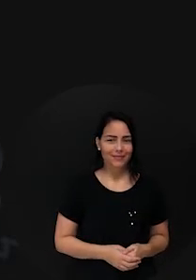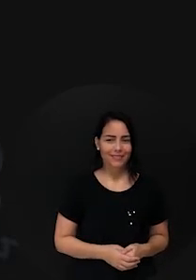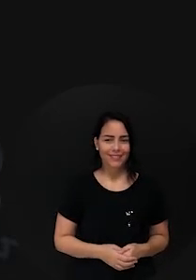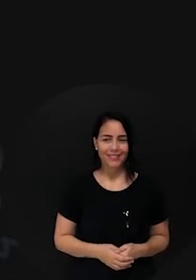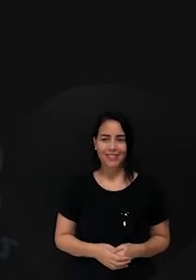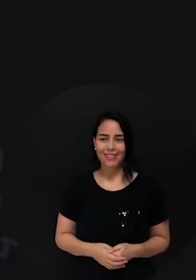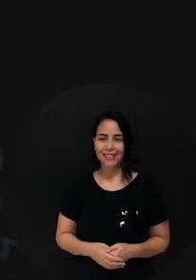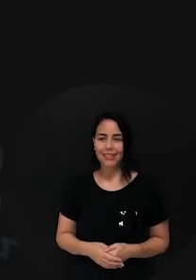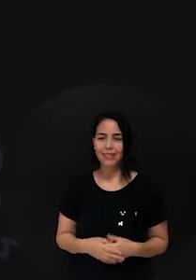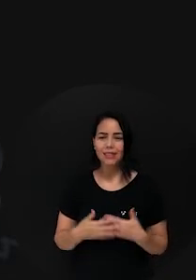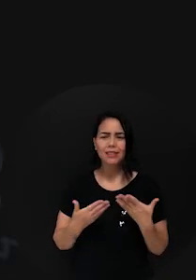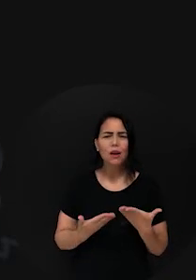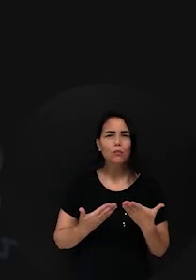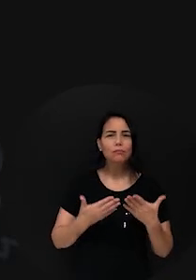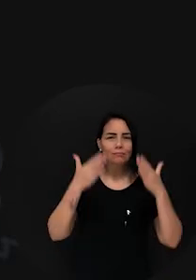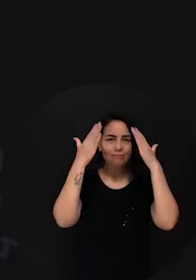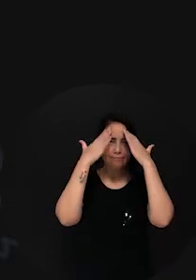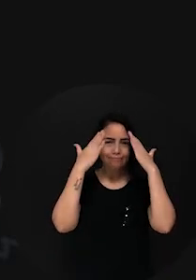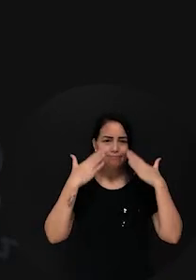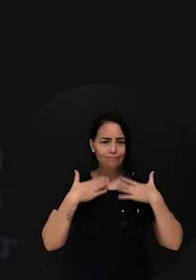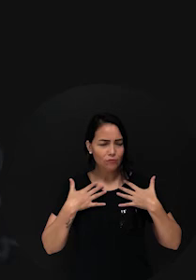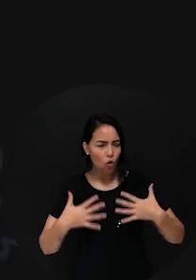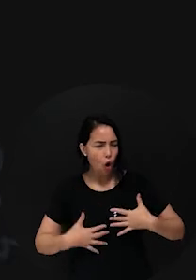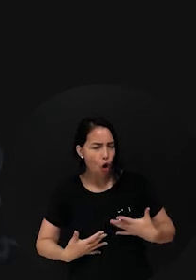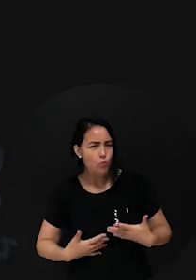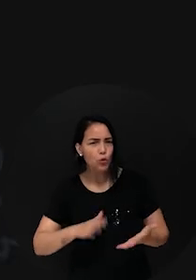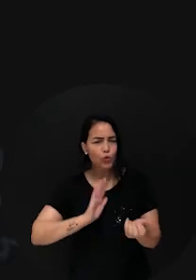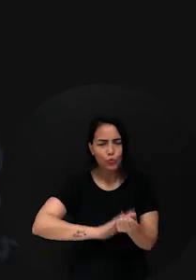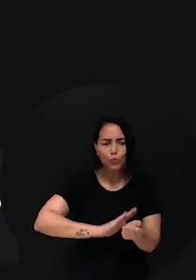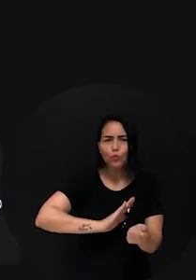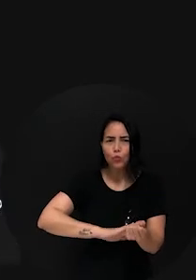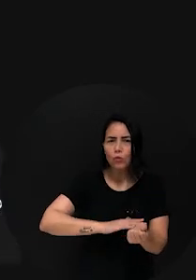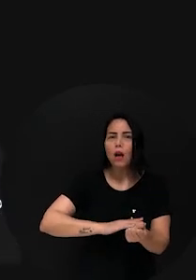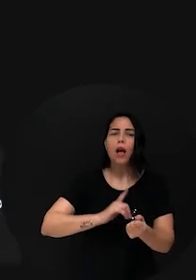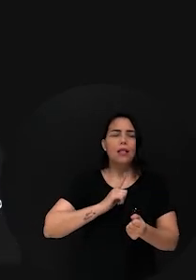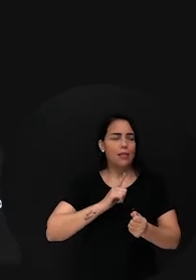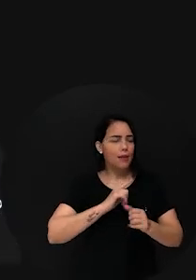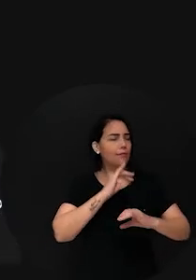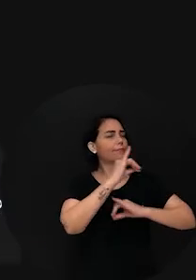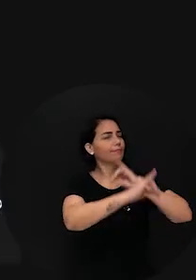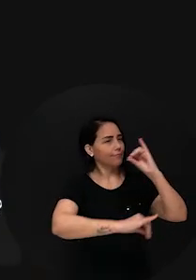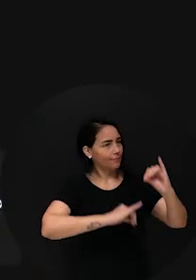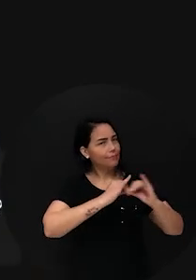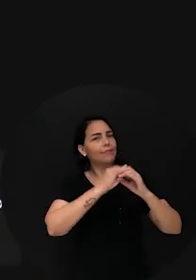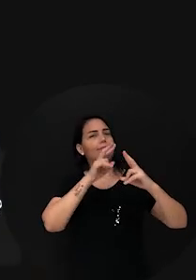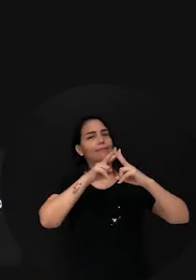Sim. Sim, a percussão corporal também, por enquanto, está sendo online.